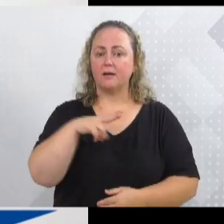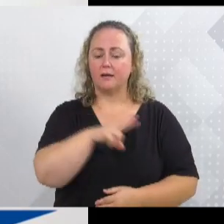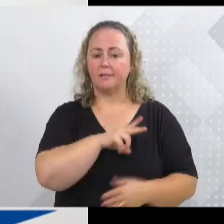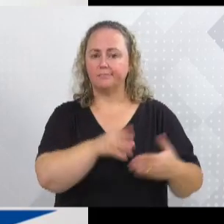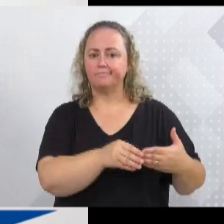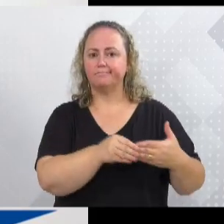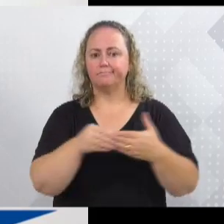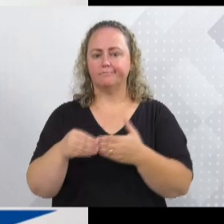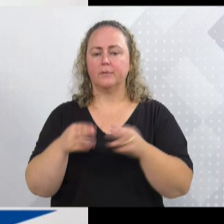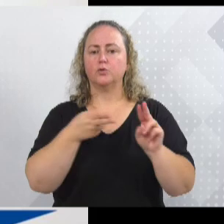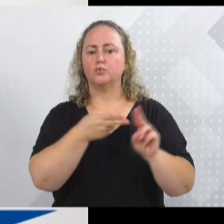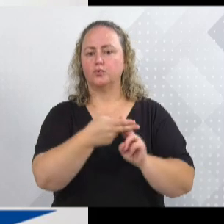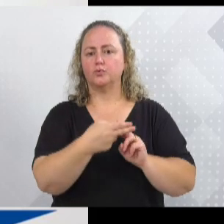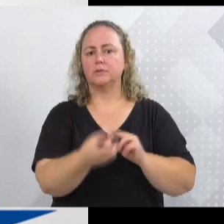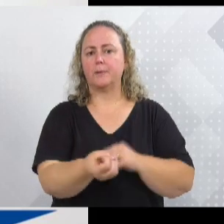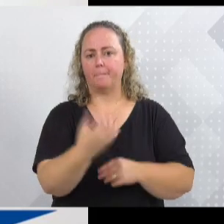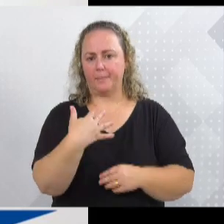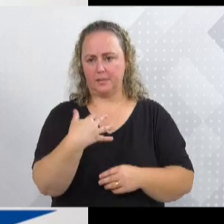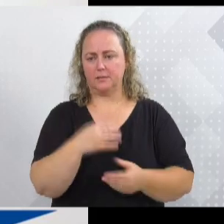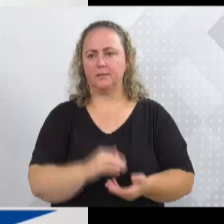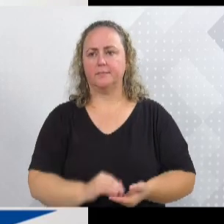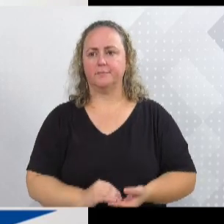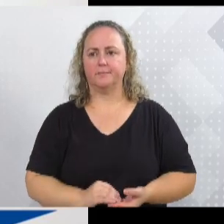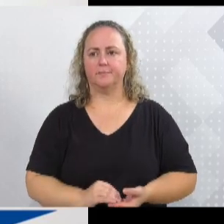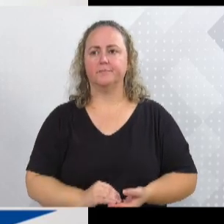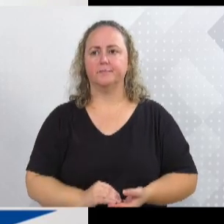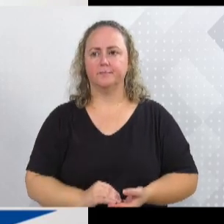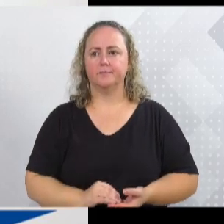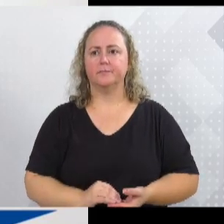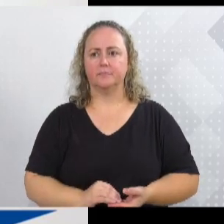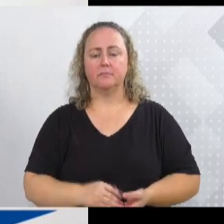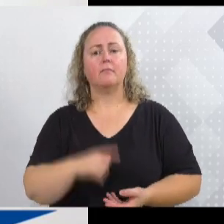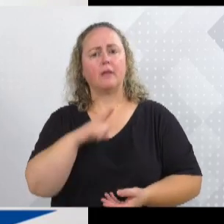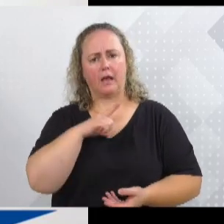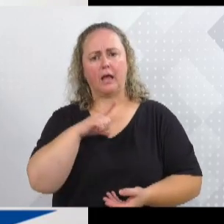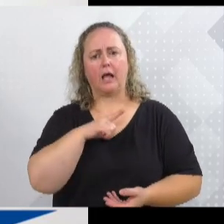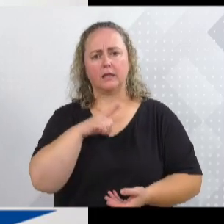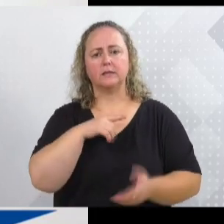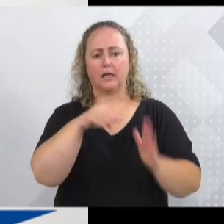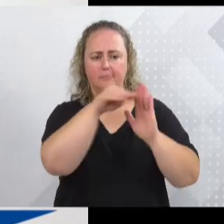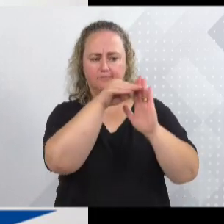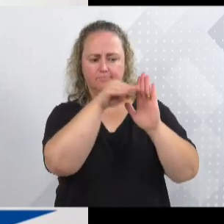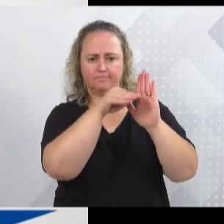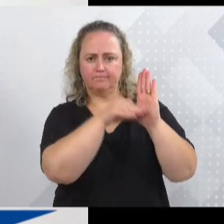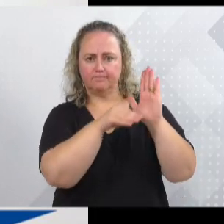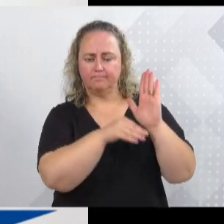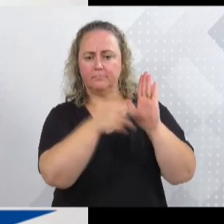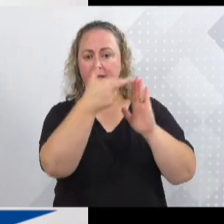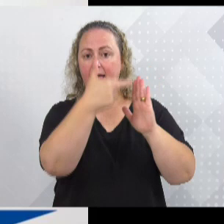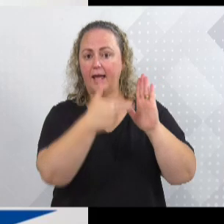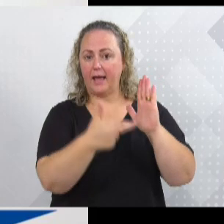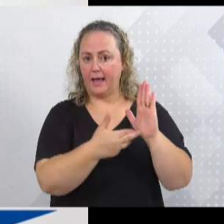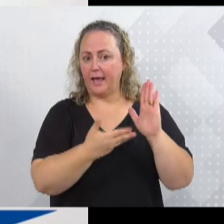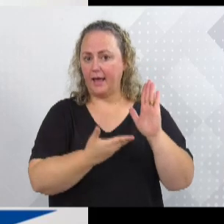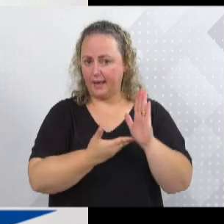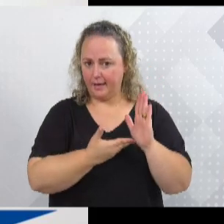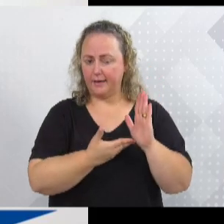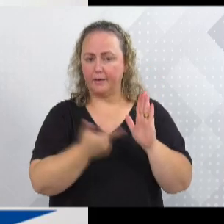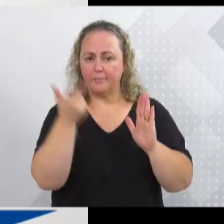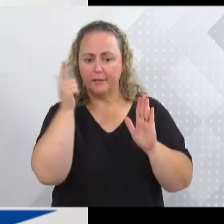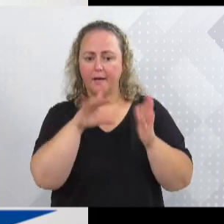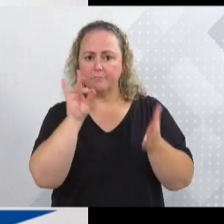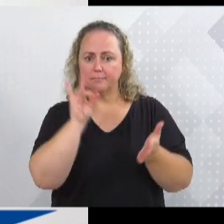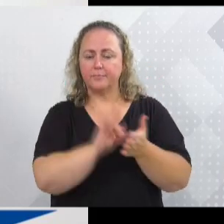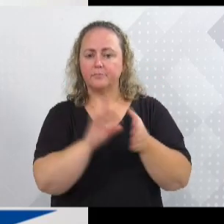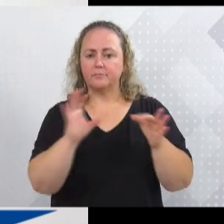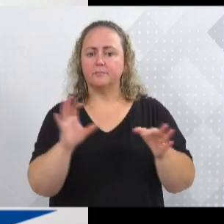atenção básica de saúde. Então, existem alguns critérios para o paciente poder entrar nesse